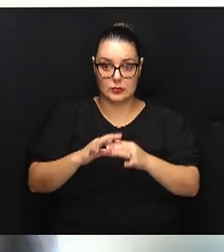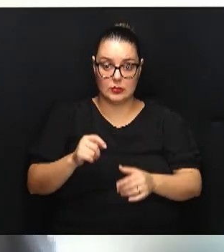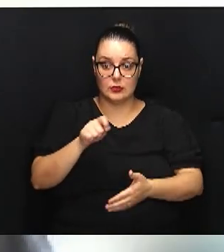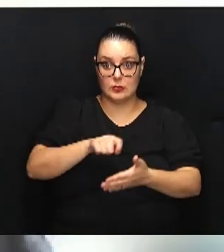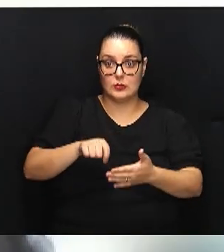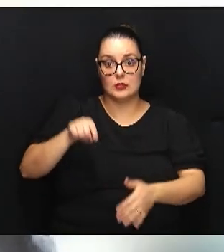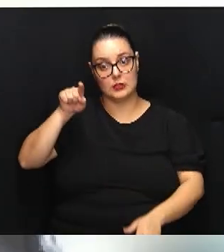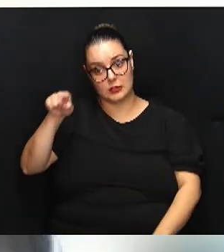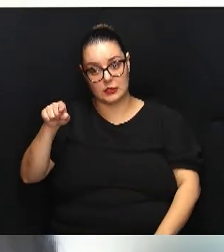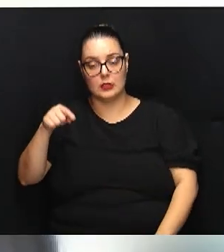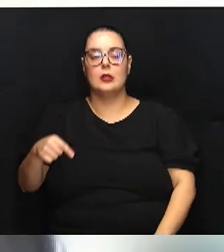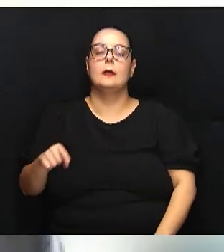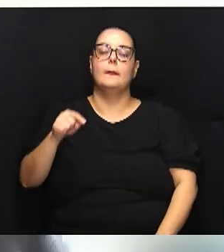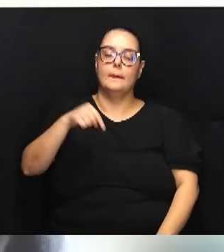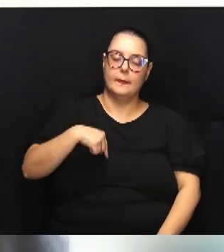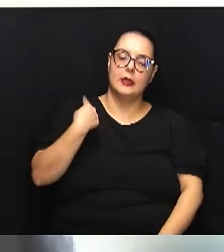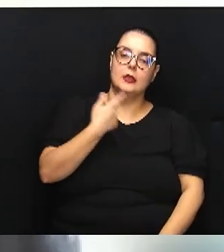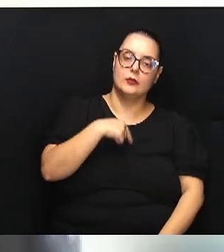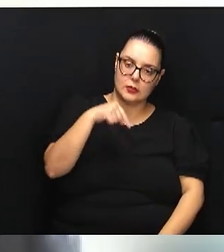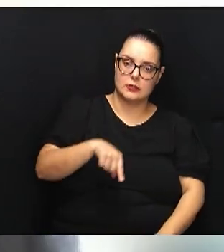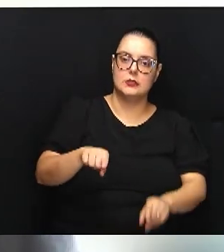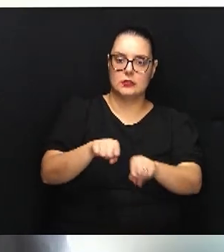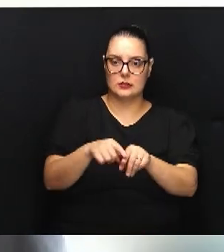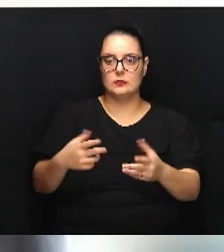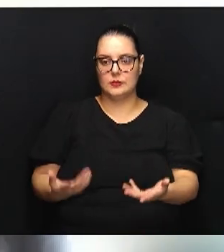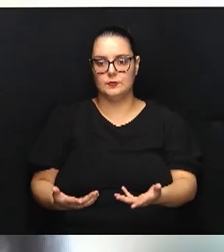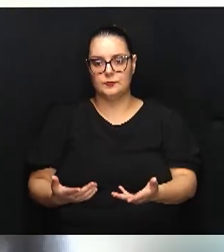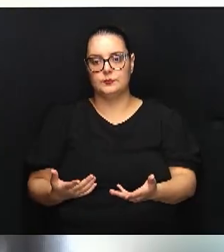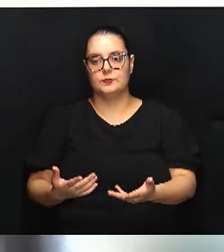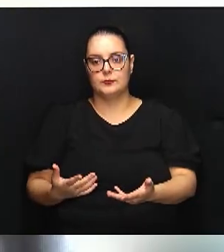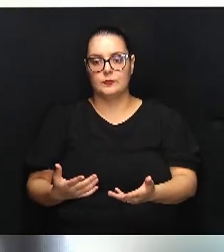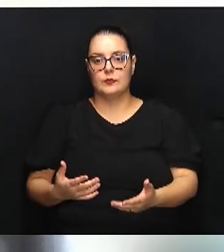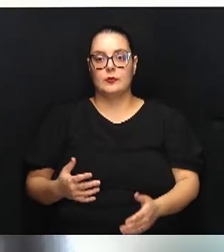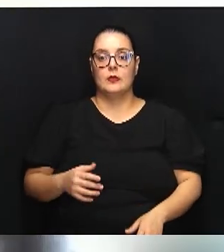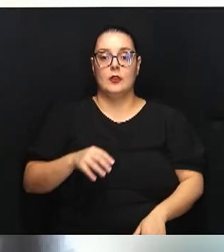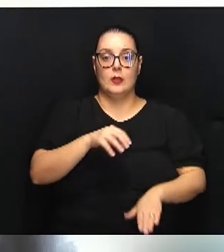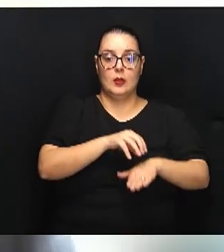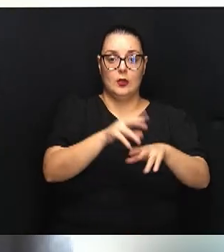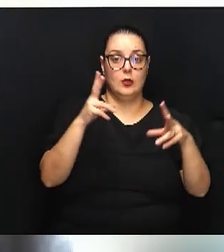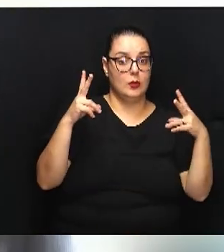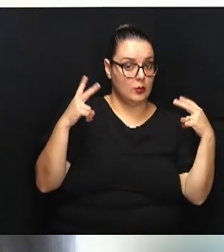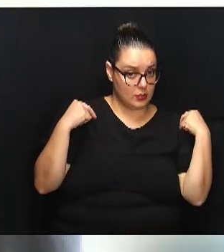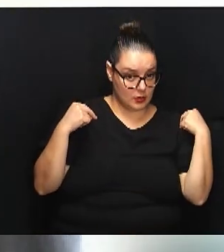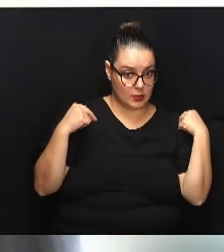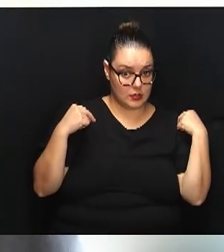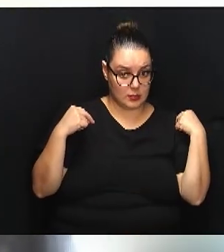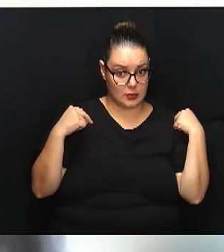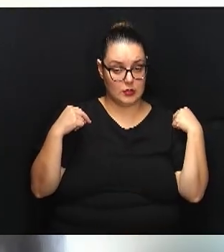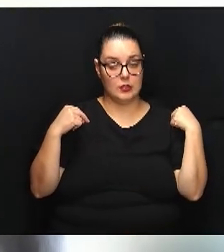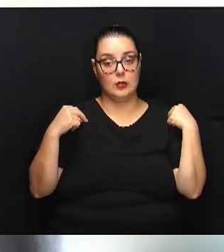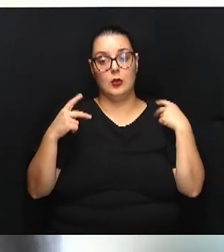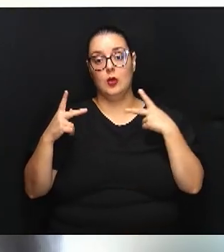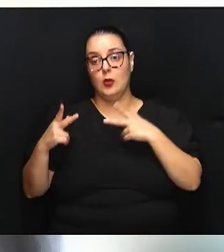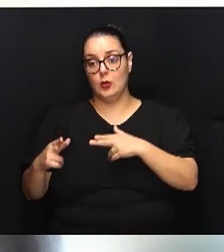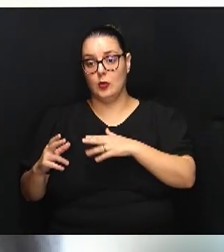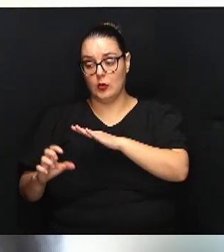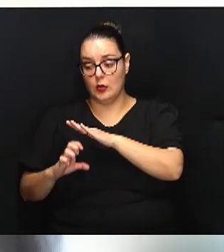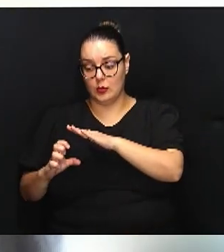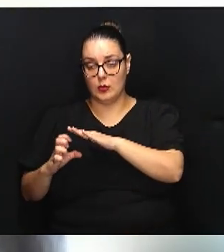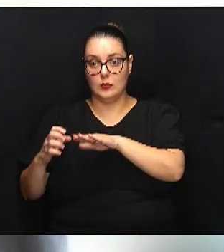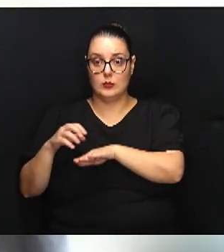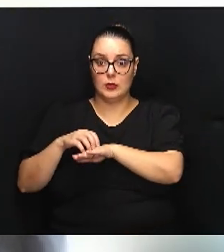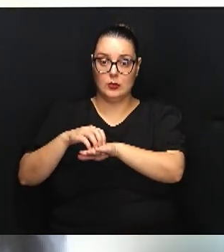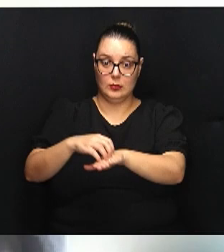Unidas. Então, o que está escrito lá vale aqui para nós. Portanto, tanto aquele tomador do serviço